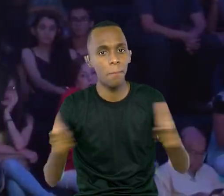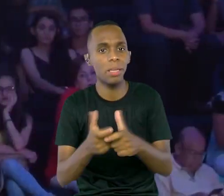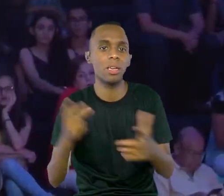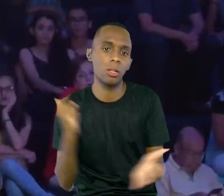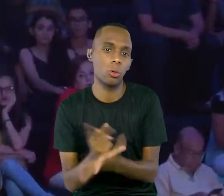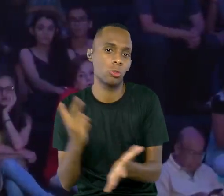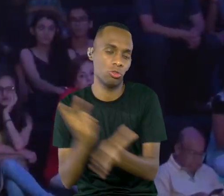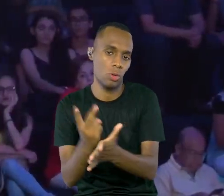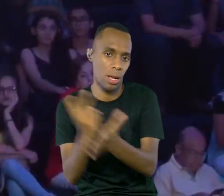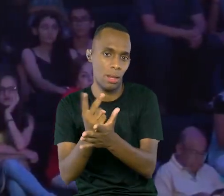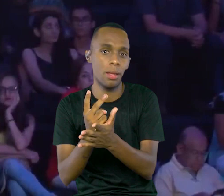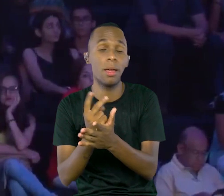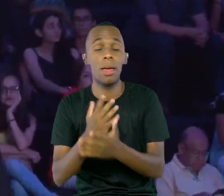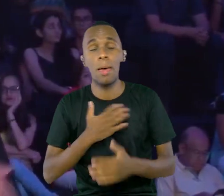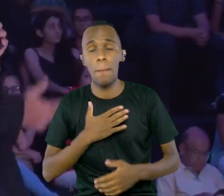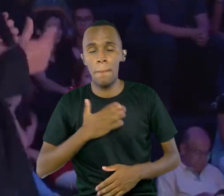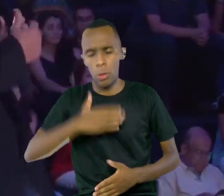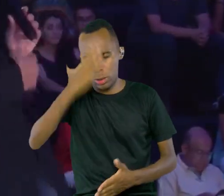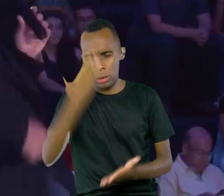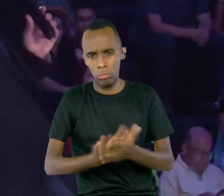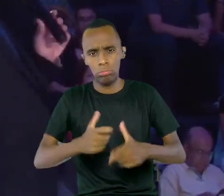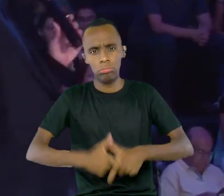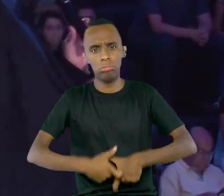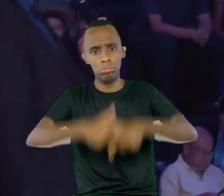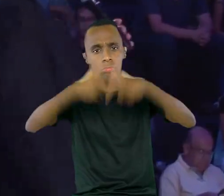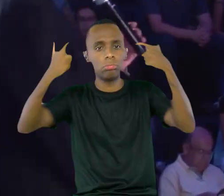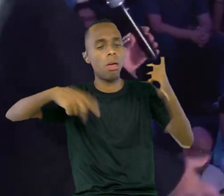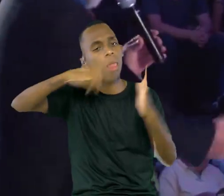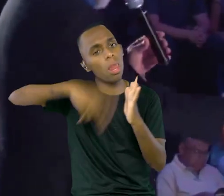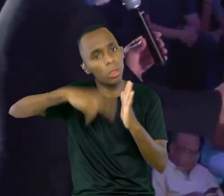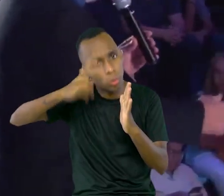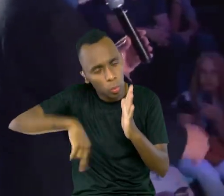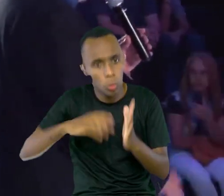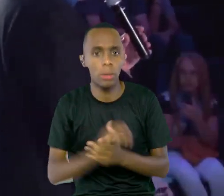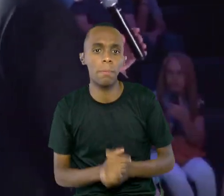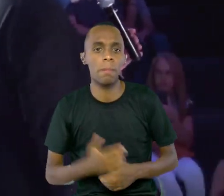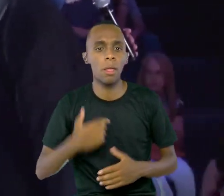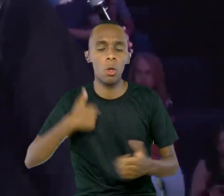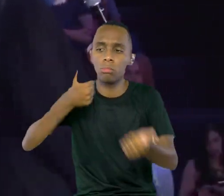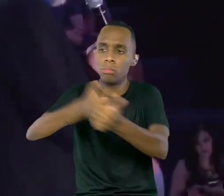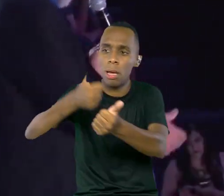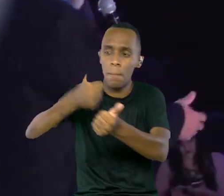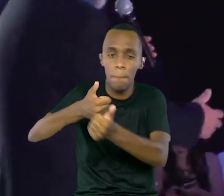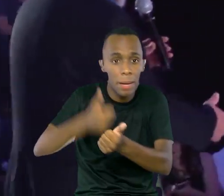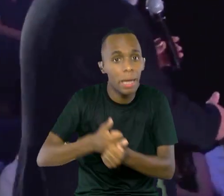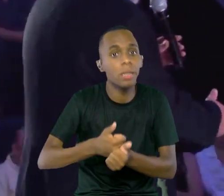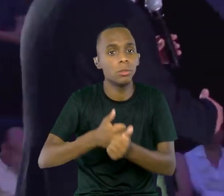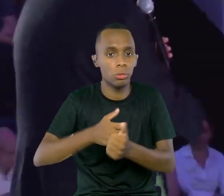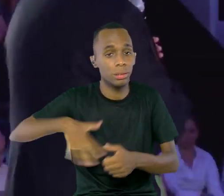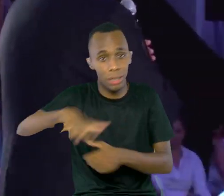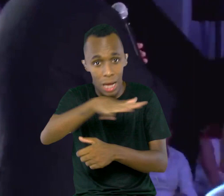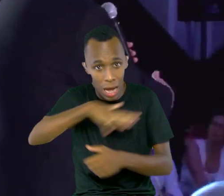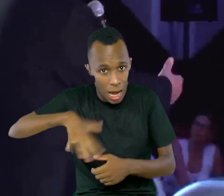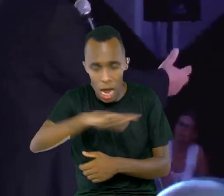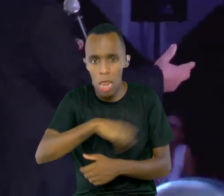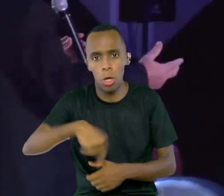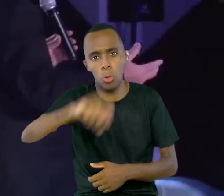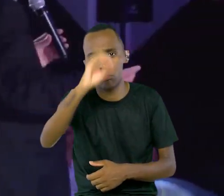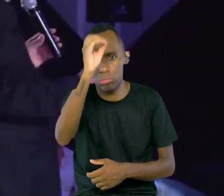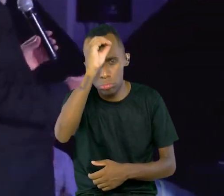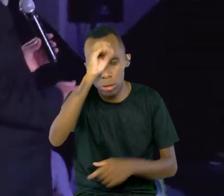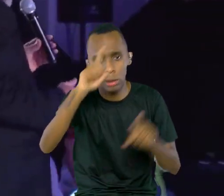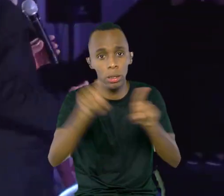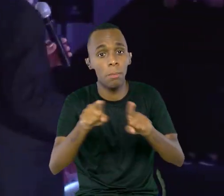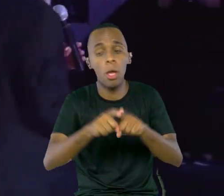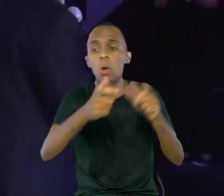suficiente, pequeno continuará. E o que me engrandece? A leitura. Quando eu me aproximo dos territórios